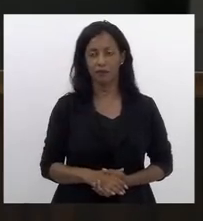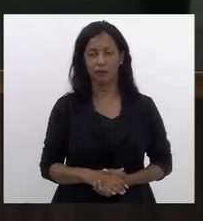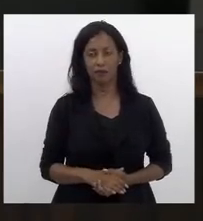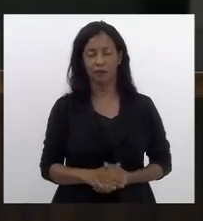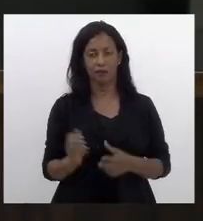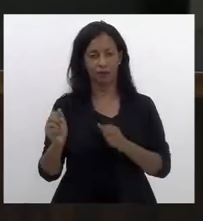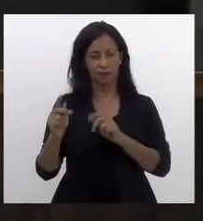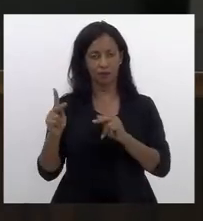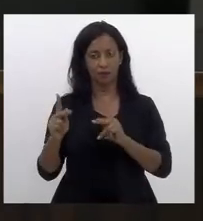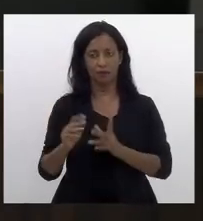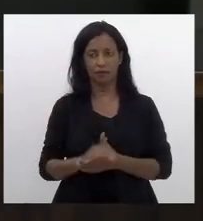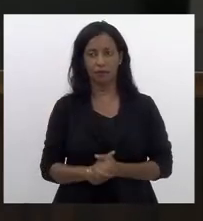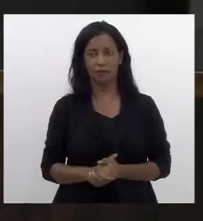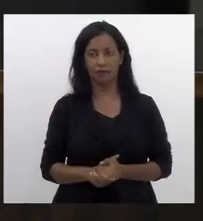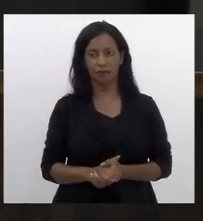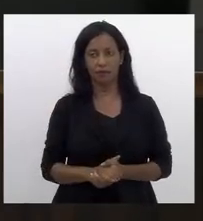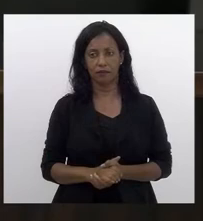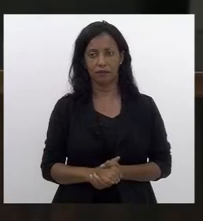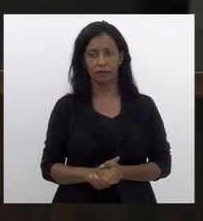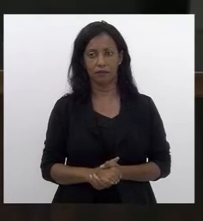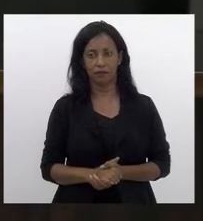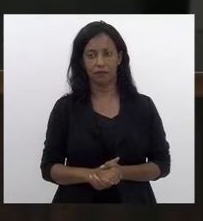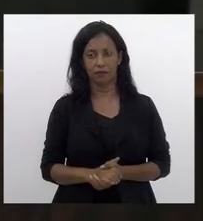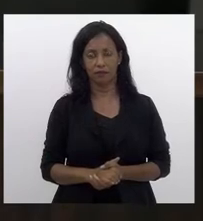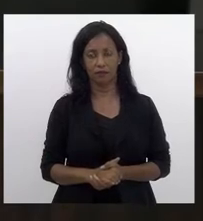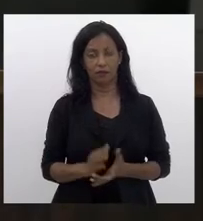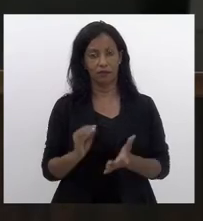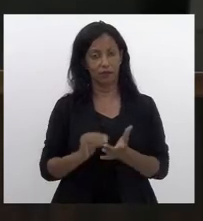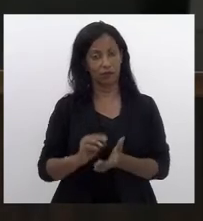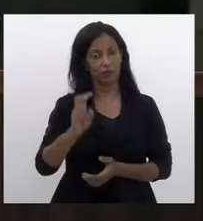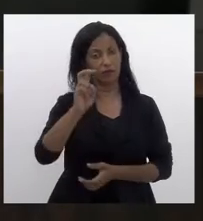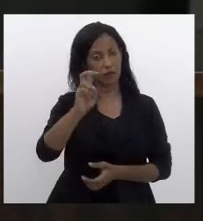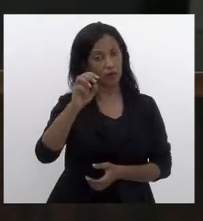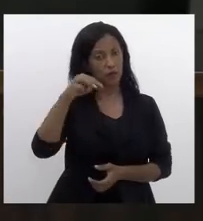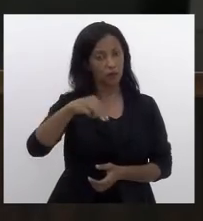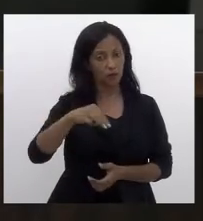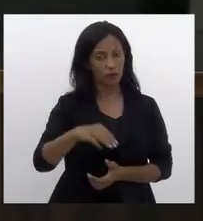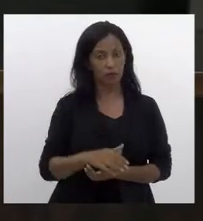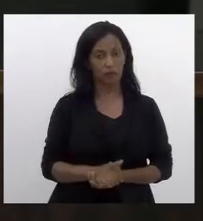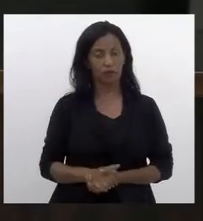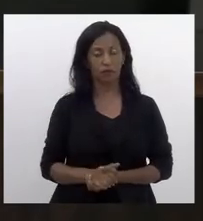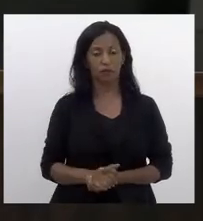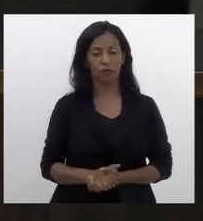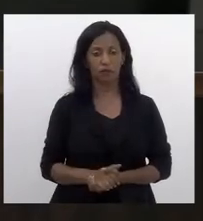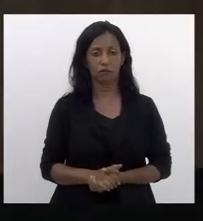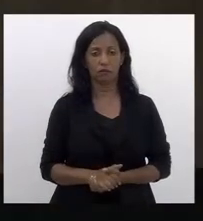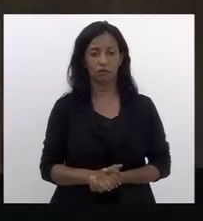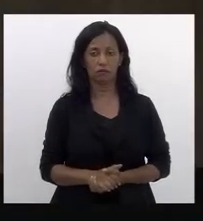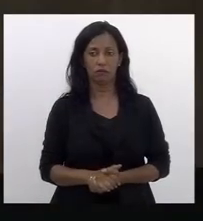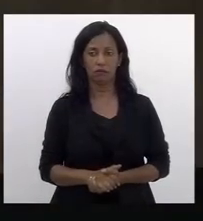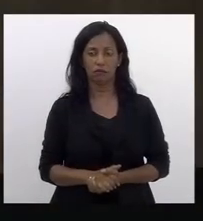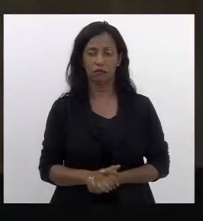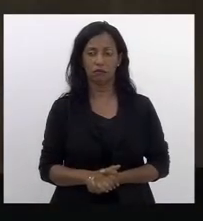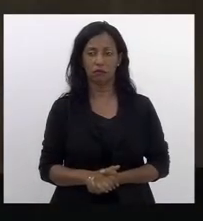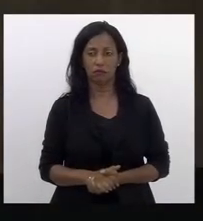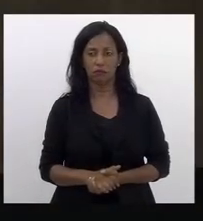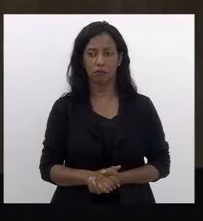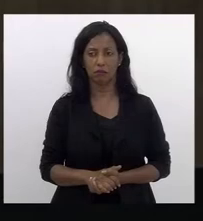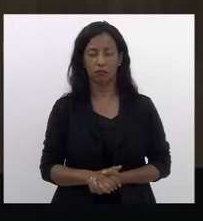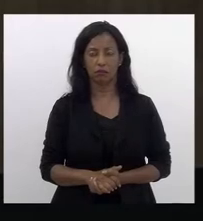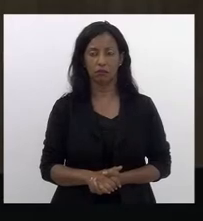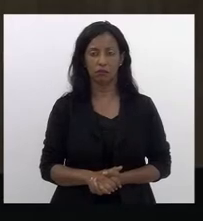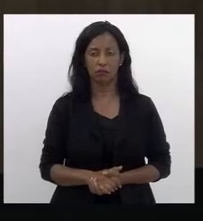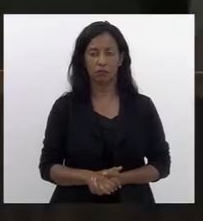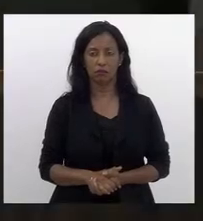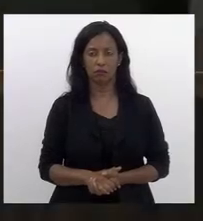Ok. Posso declarar, André? Faltam 5 minutos. Sim. Eu posso declarar o final, então, da última sessão.